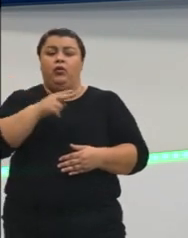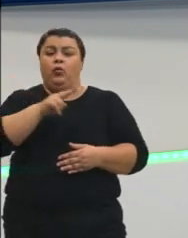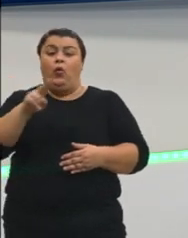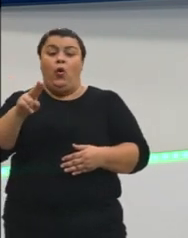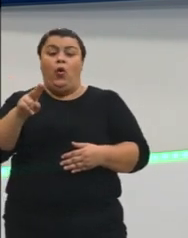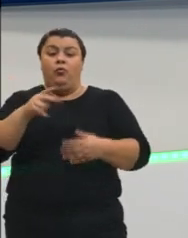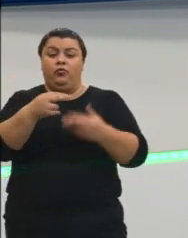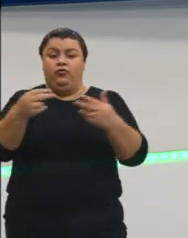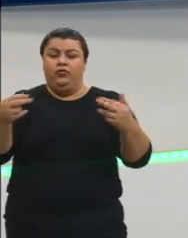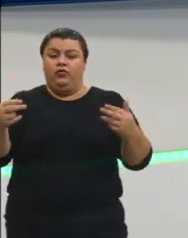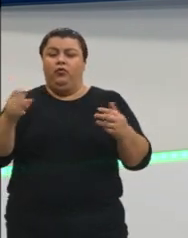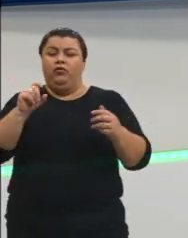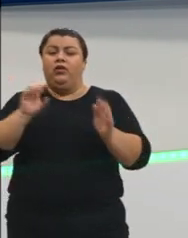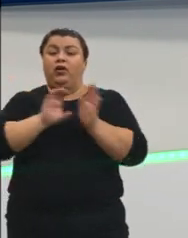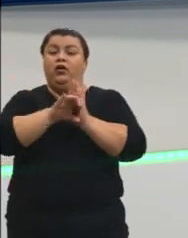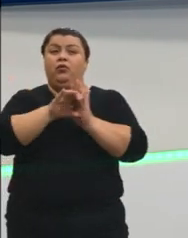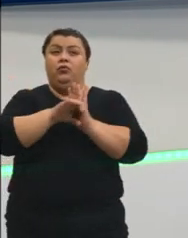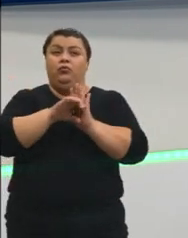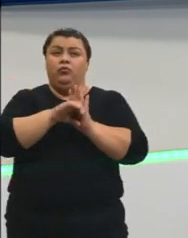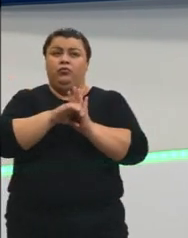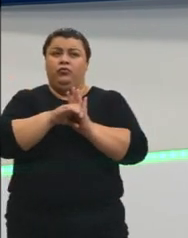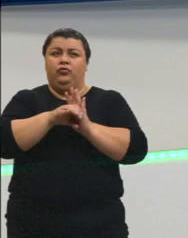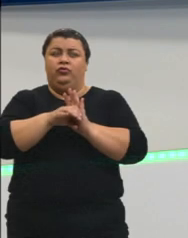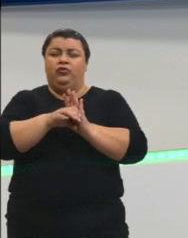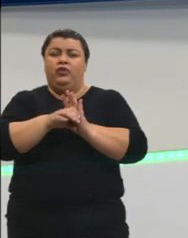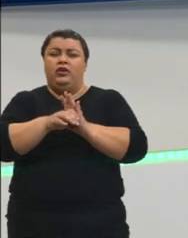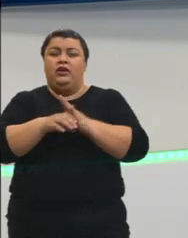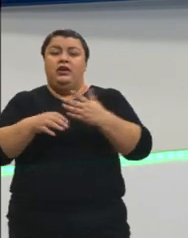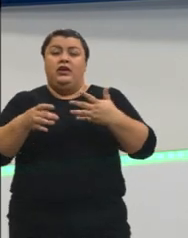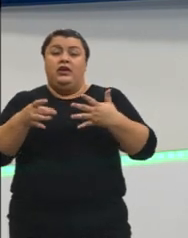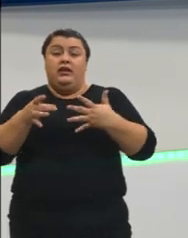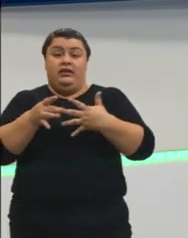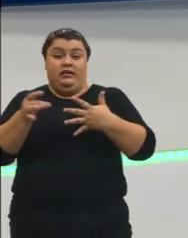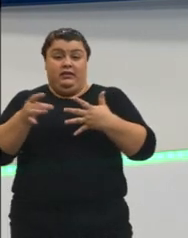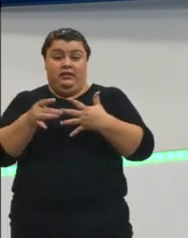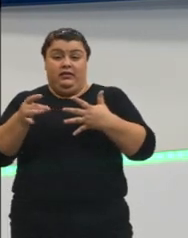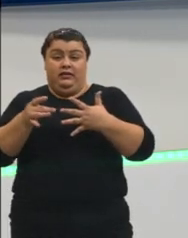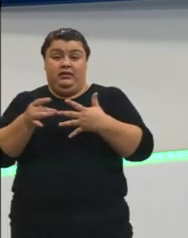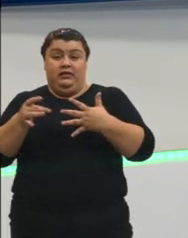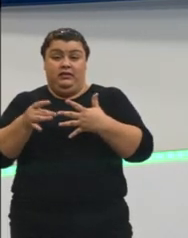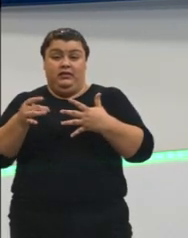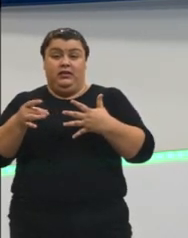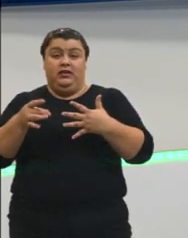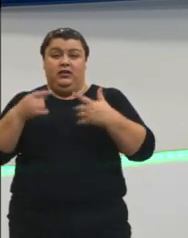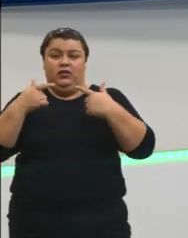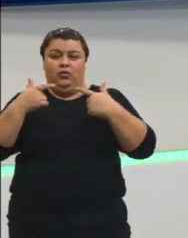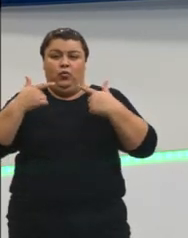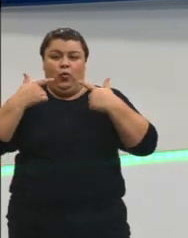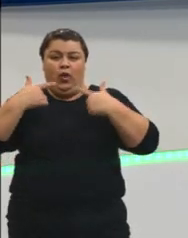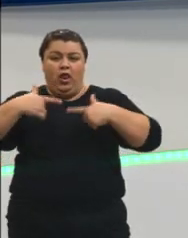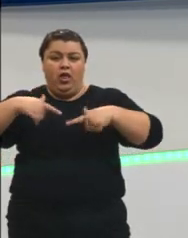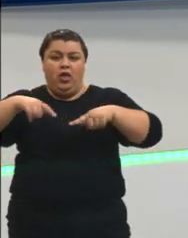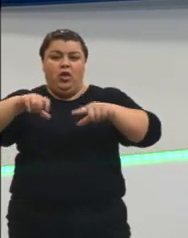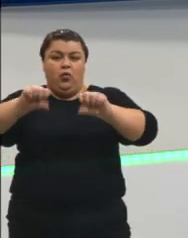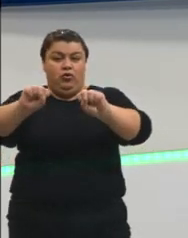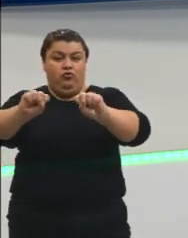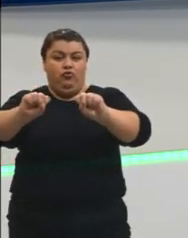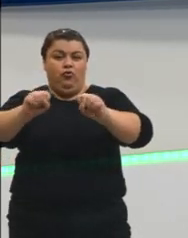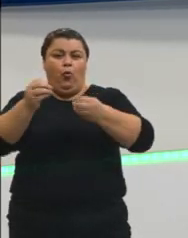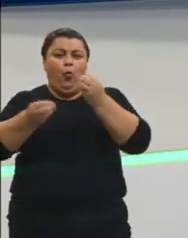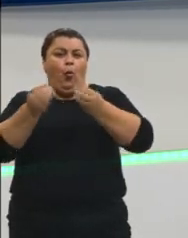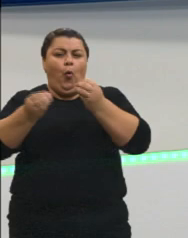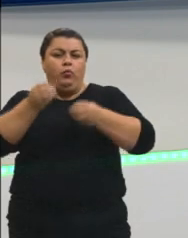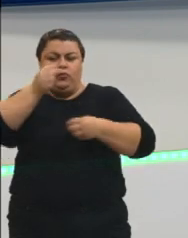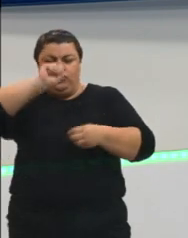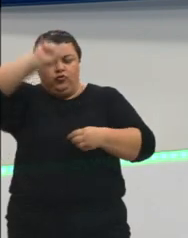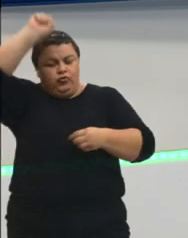O que que é o conceito de signo linguístico como é que sócio né lá no início da e falou